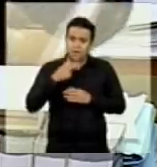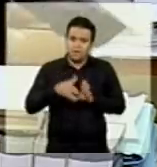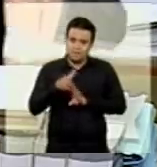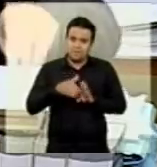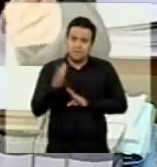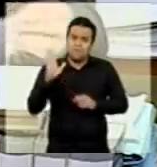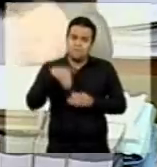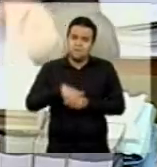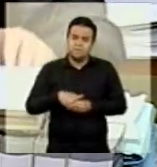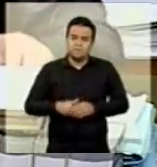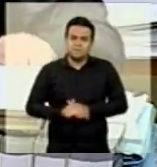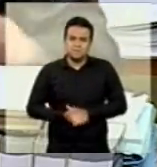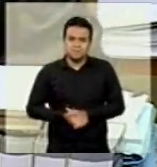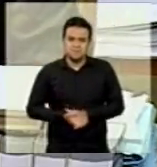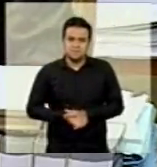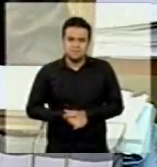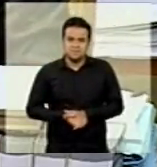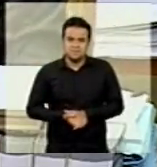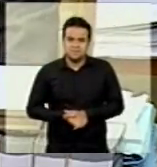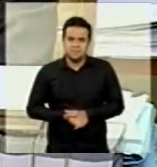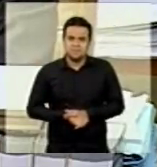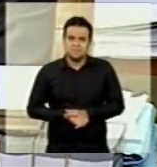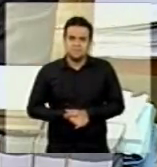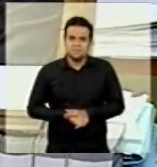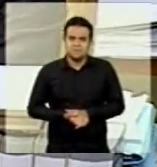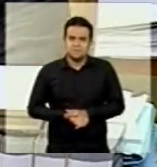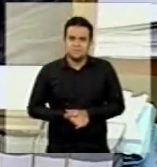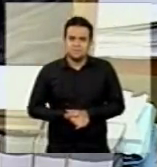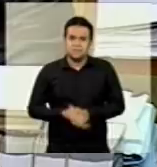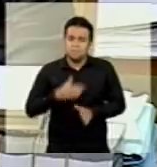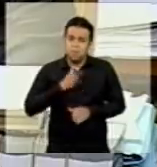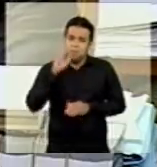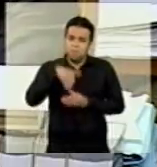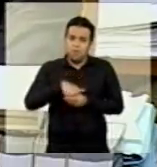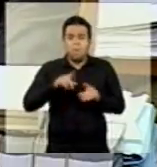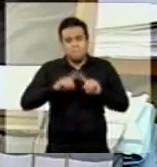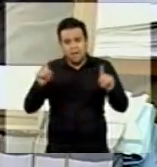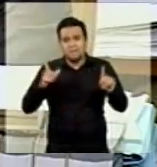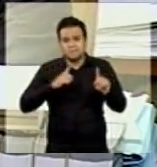votos. Eu estou pulando uma série de passagens do meu voto, senhor presidente, mas eu digo que,